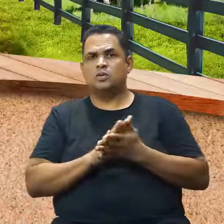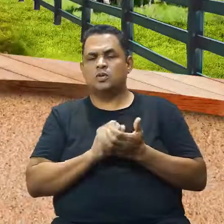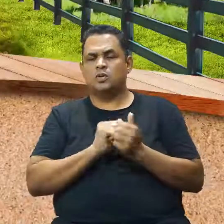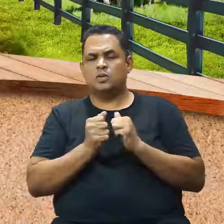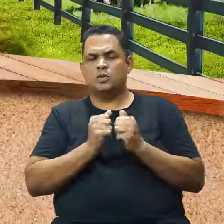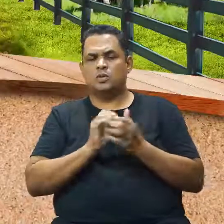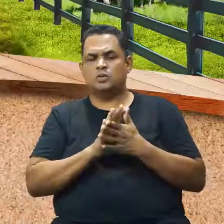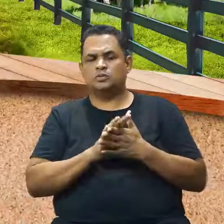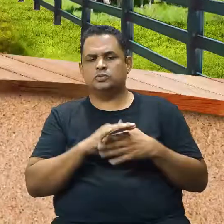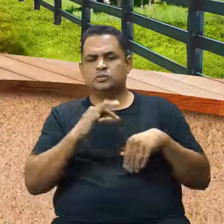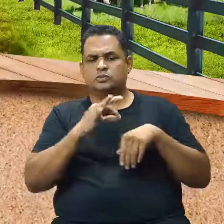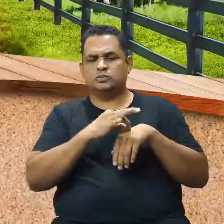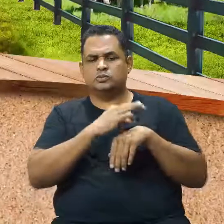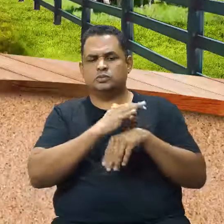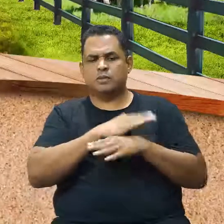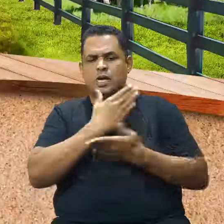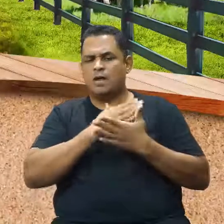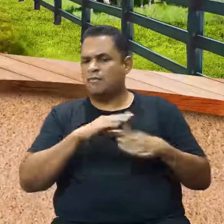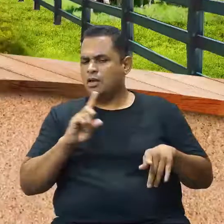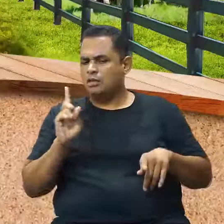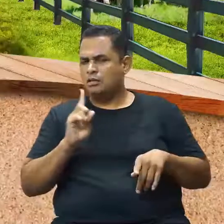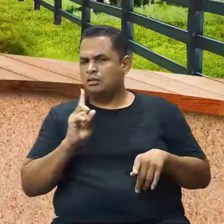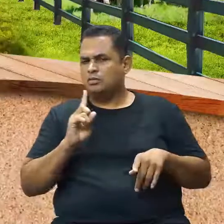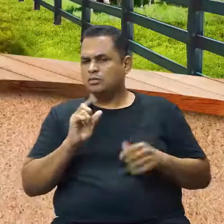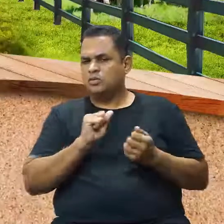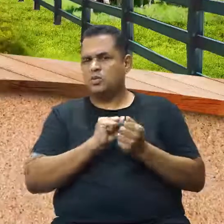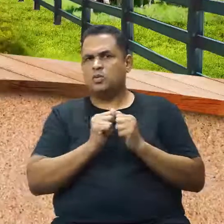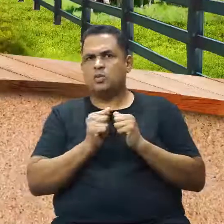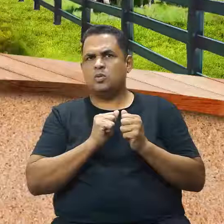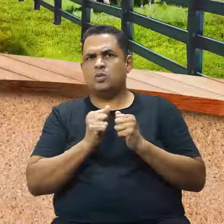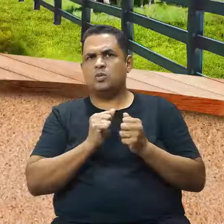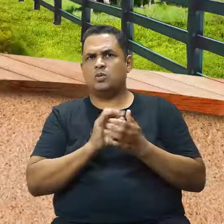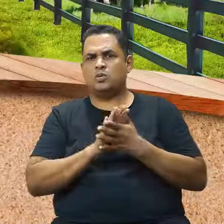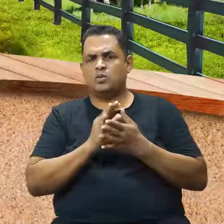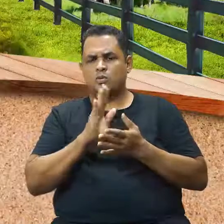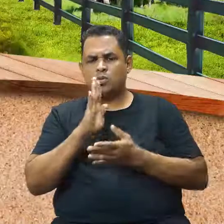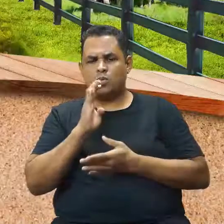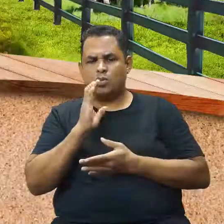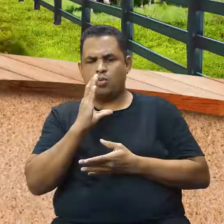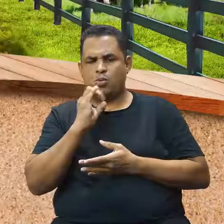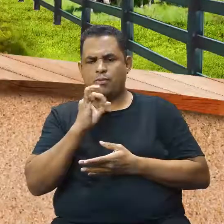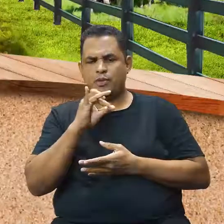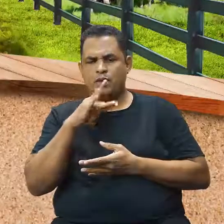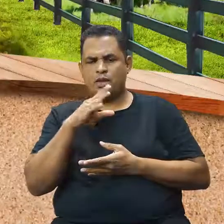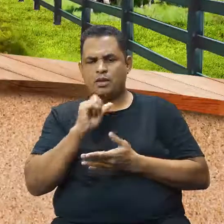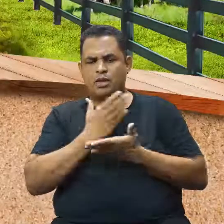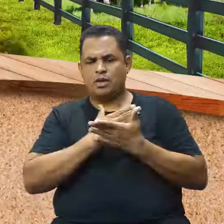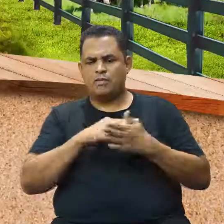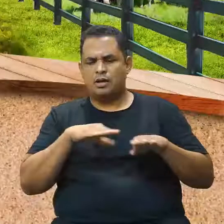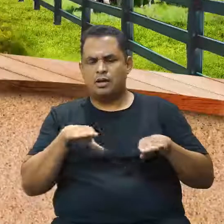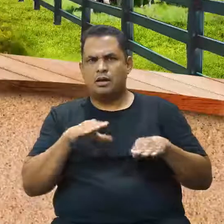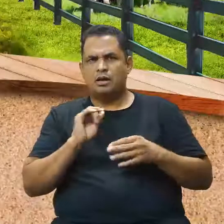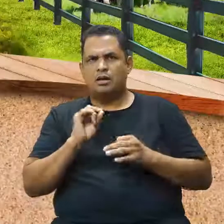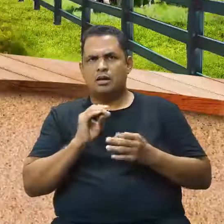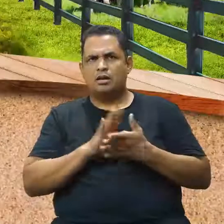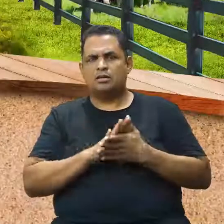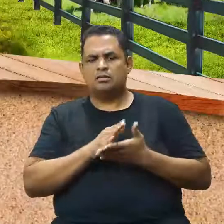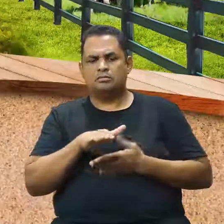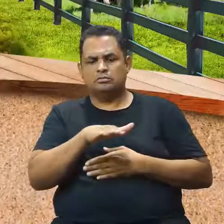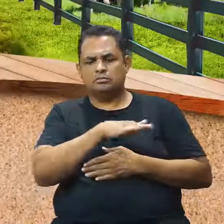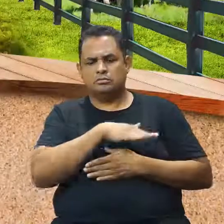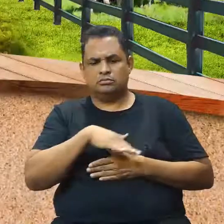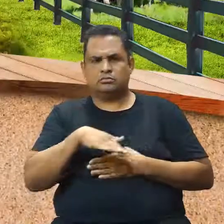formiga não é exterminar. Controle do cupim não é exterminar o cupim lá da área